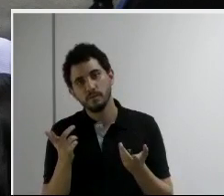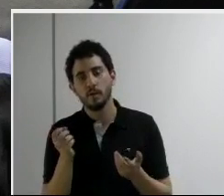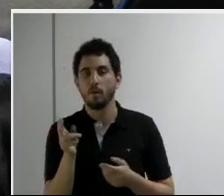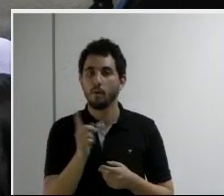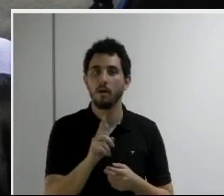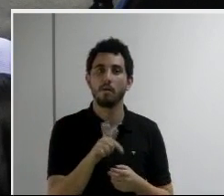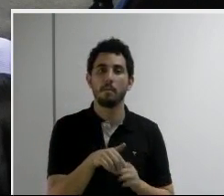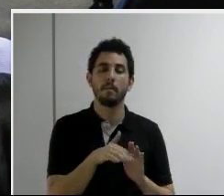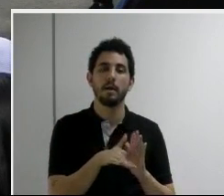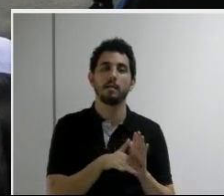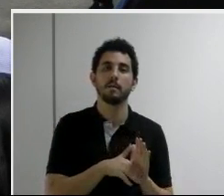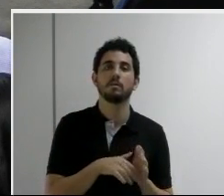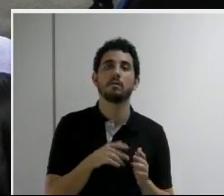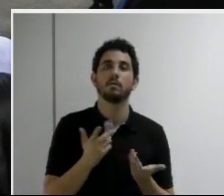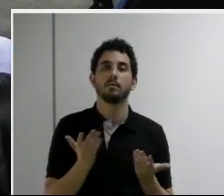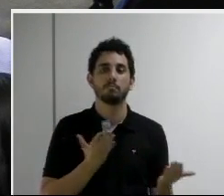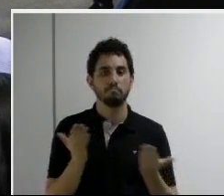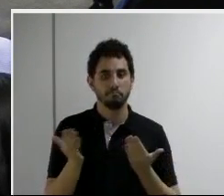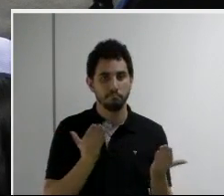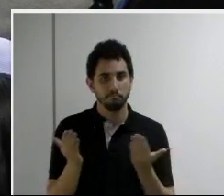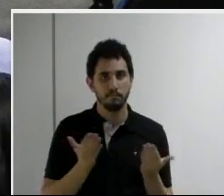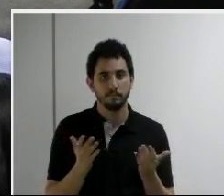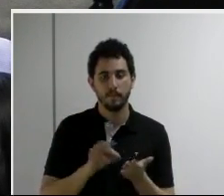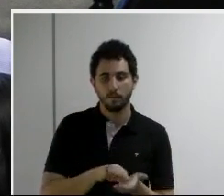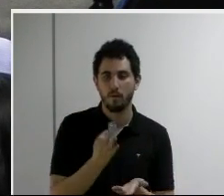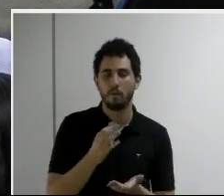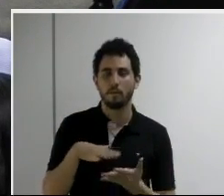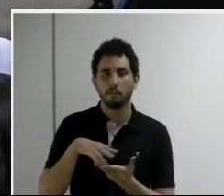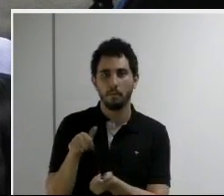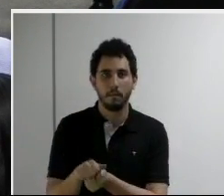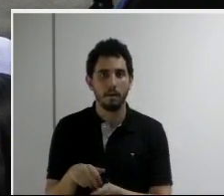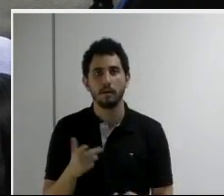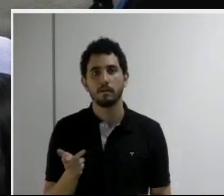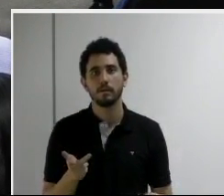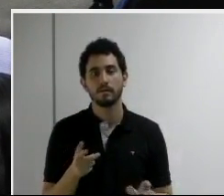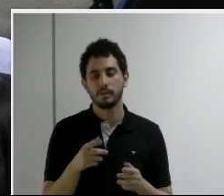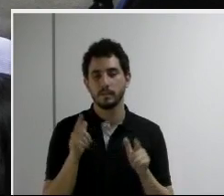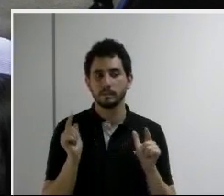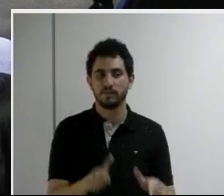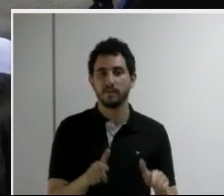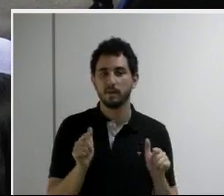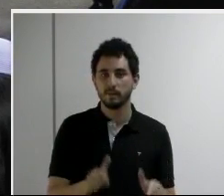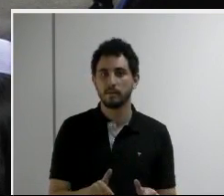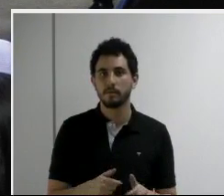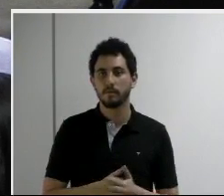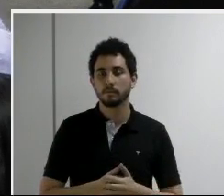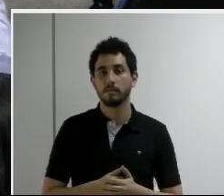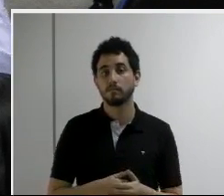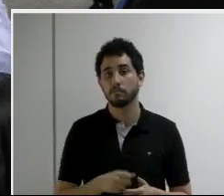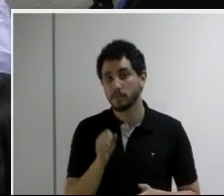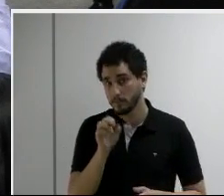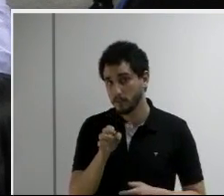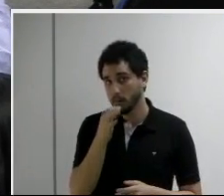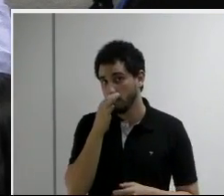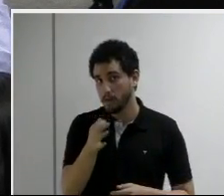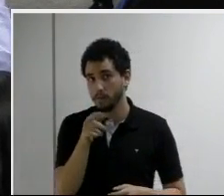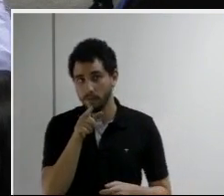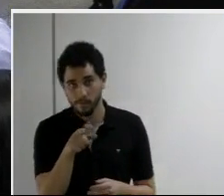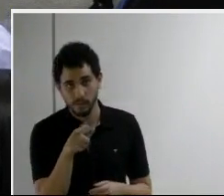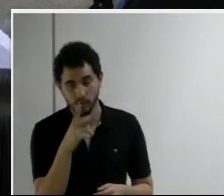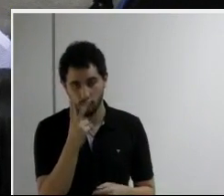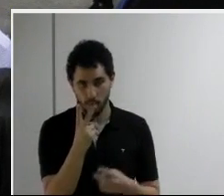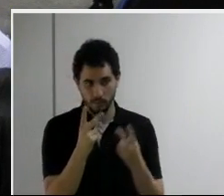desse parâmetro face a outros, como cláusulas contrativas globais, mecanismos de certificação, e se na opinião de vocês os dois